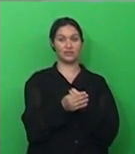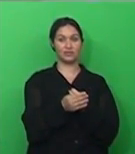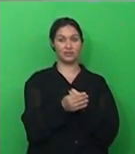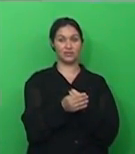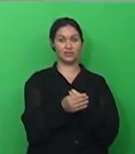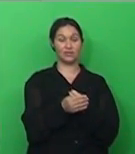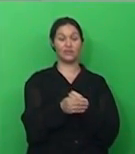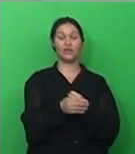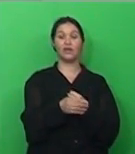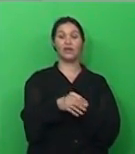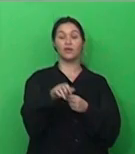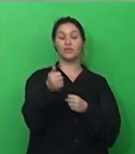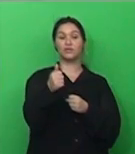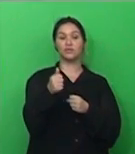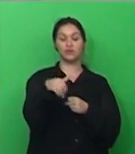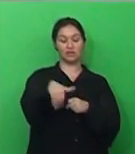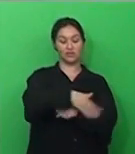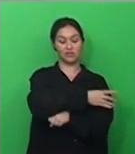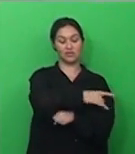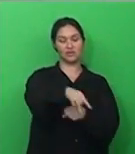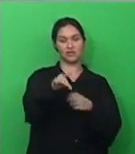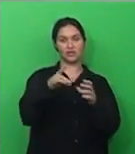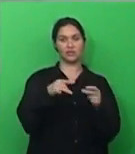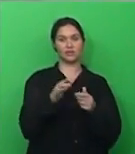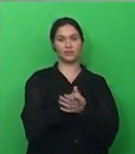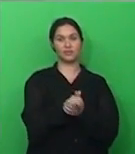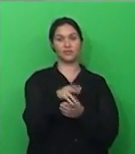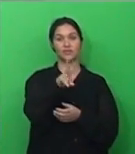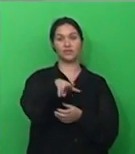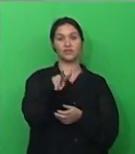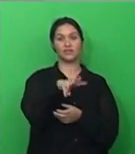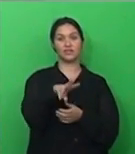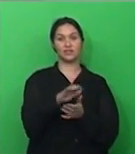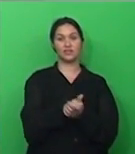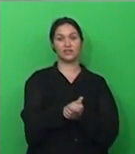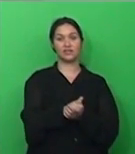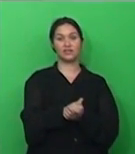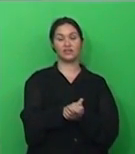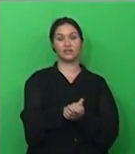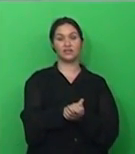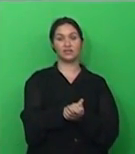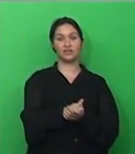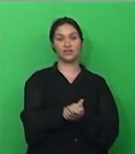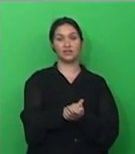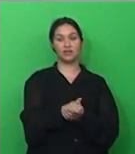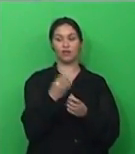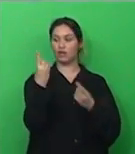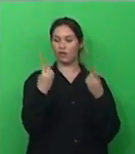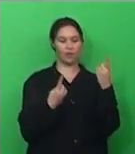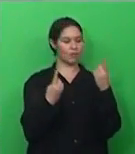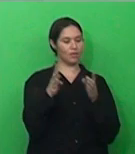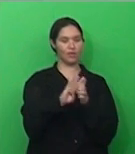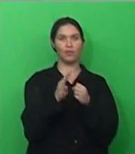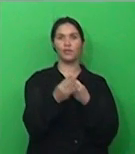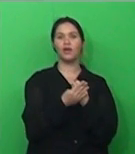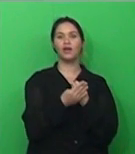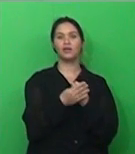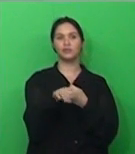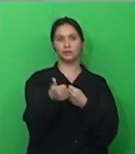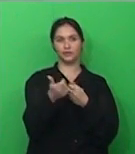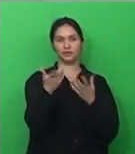a mesma coisa. Eu quero que... Vereador, qual é o bairro que vão começar? Por qual rua vão começar? Aonde vão